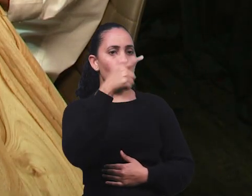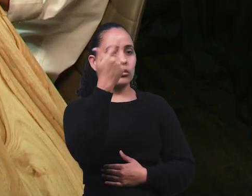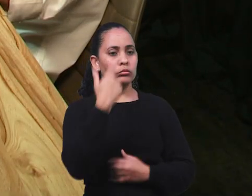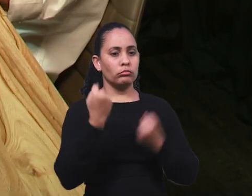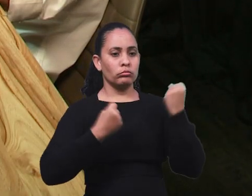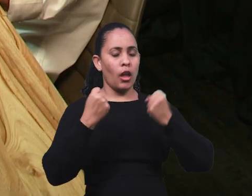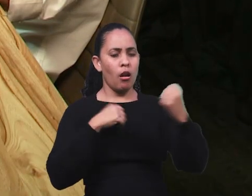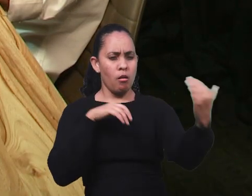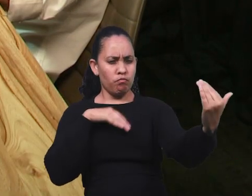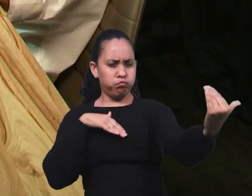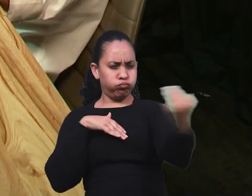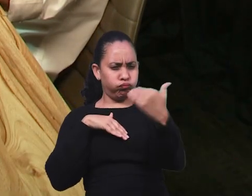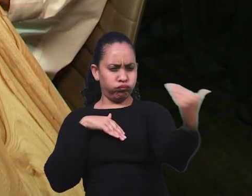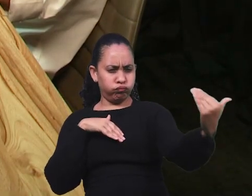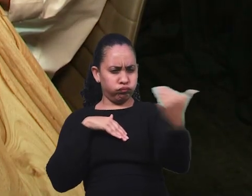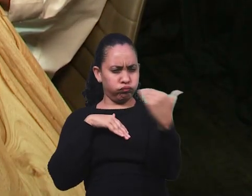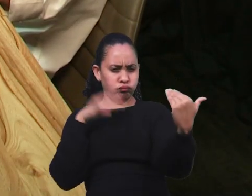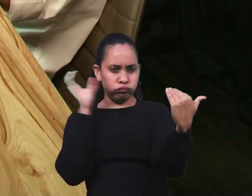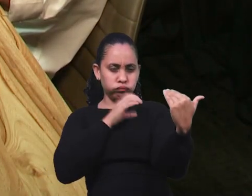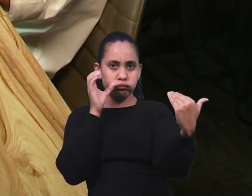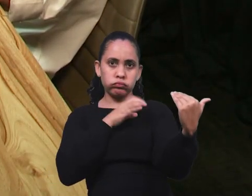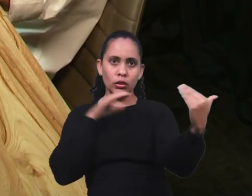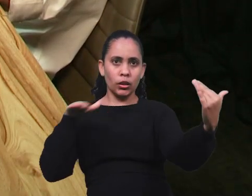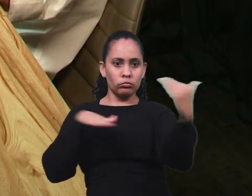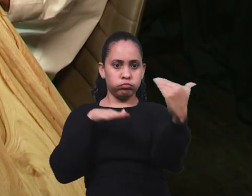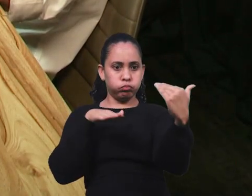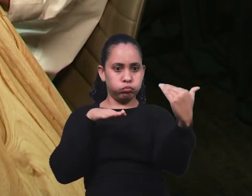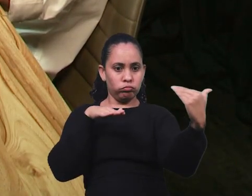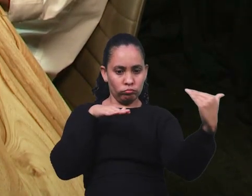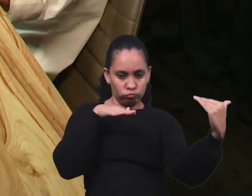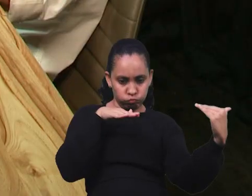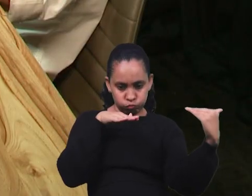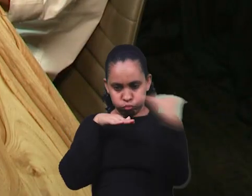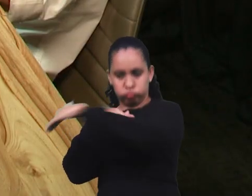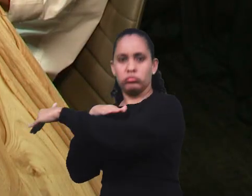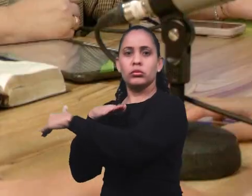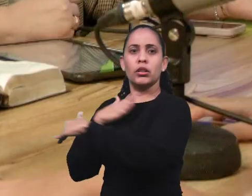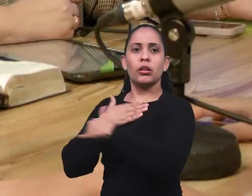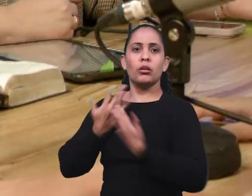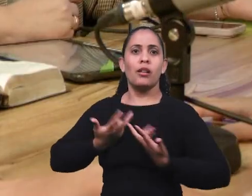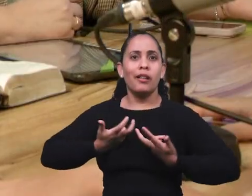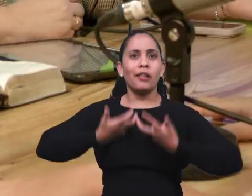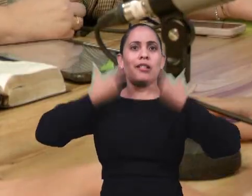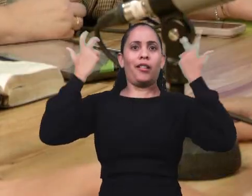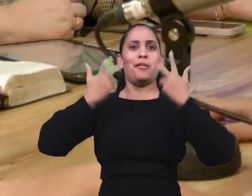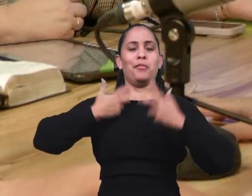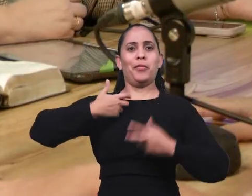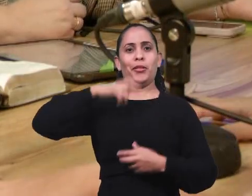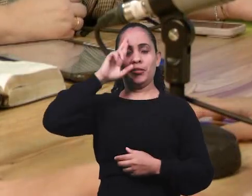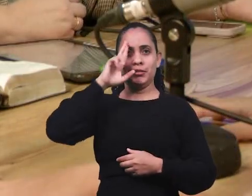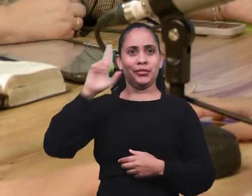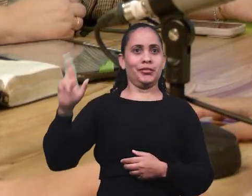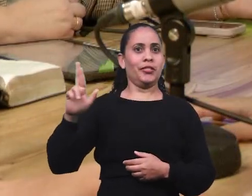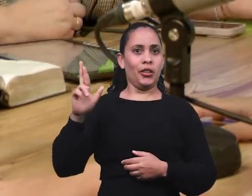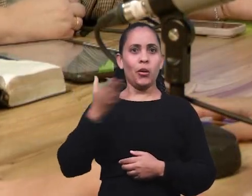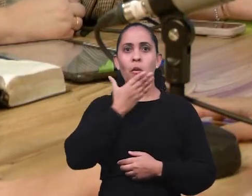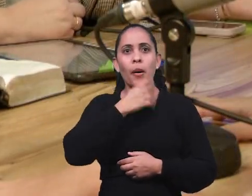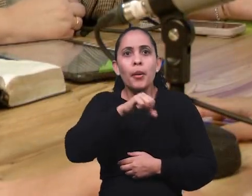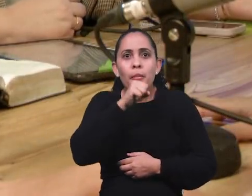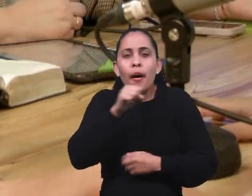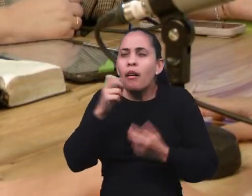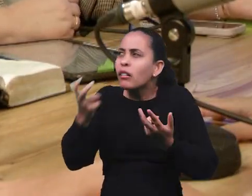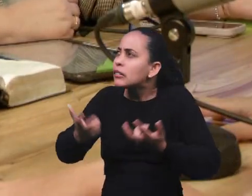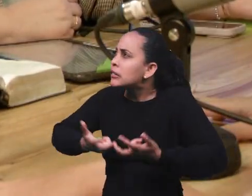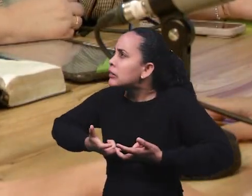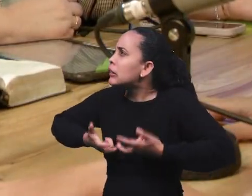Muito rápido. Uhum. Que bênção. E aí o Senhor ouviu um clamor de um servo. Clamor, de